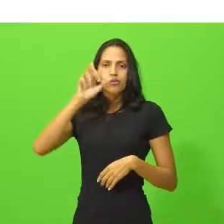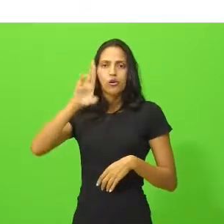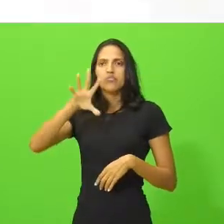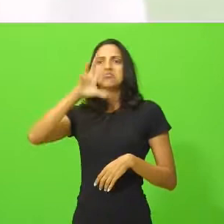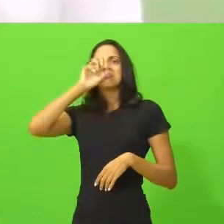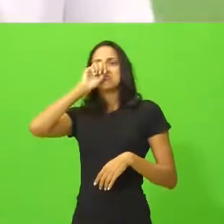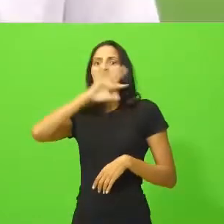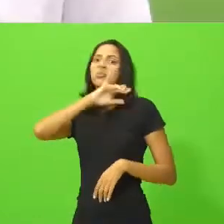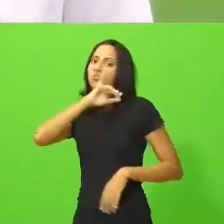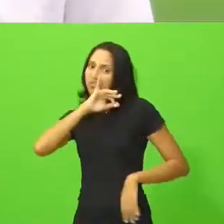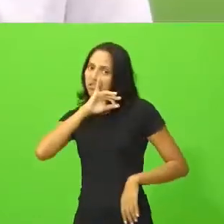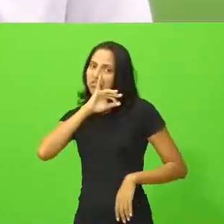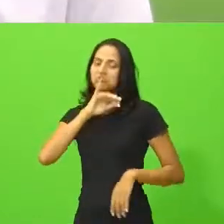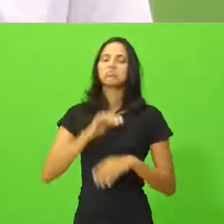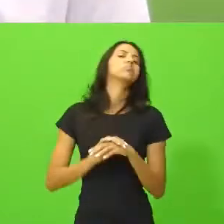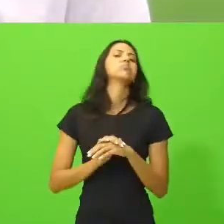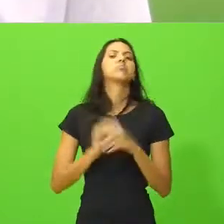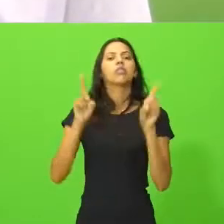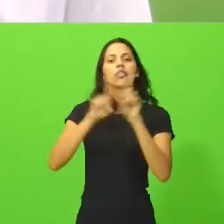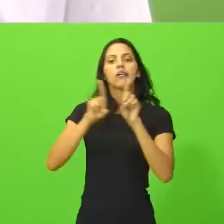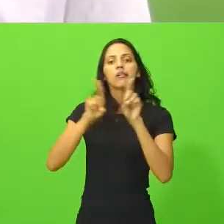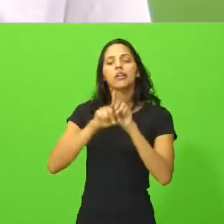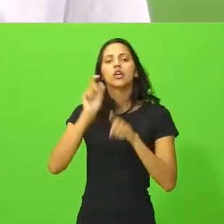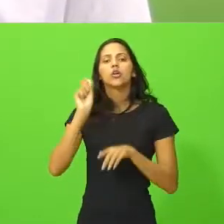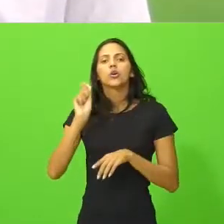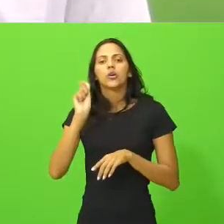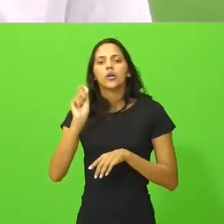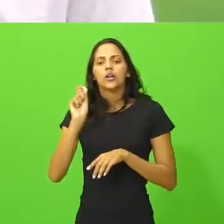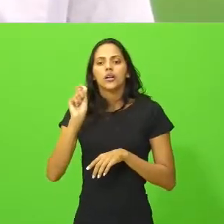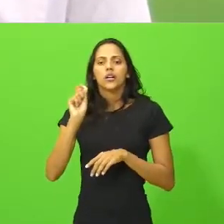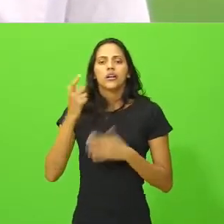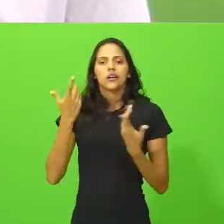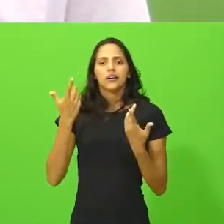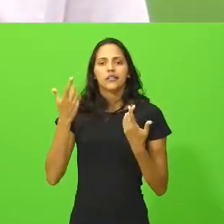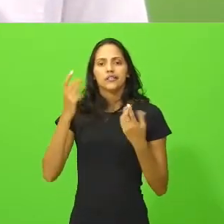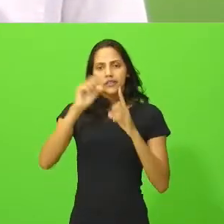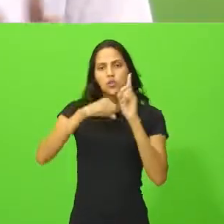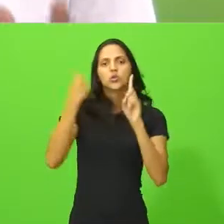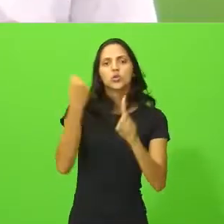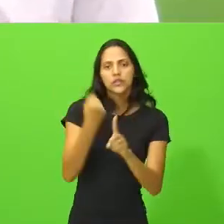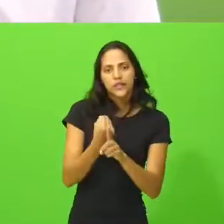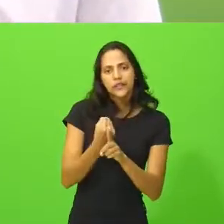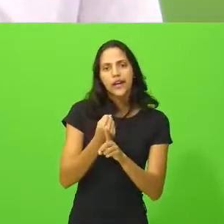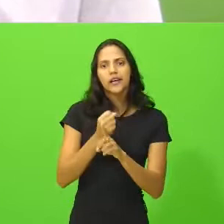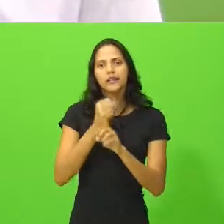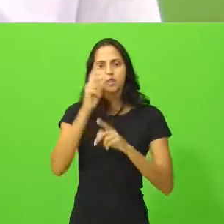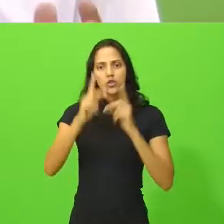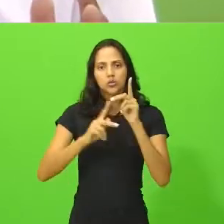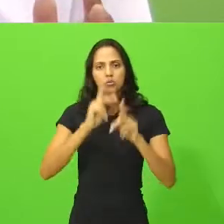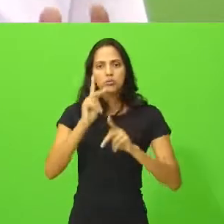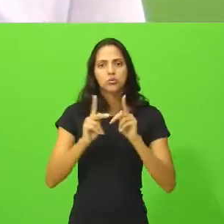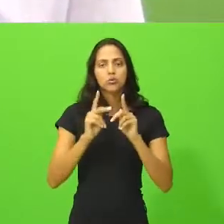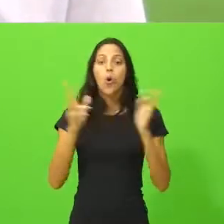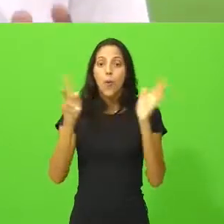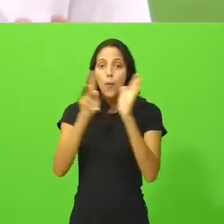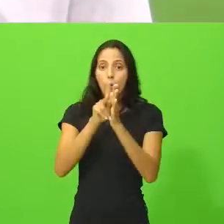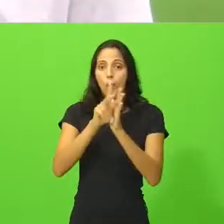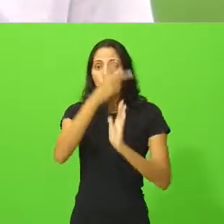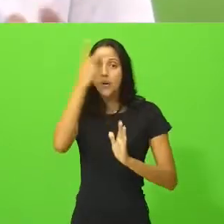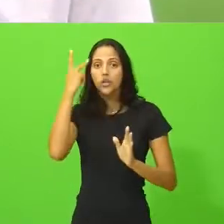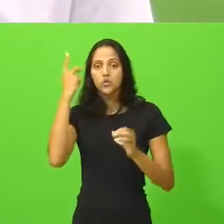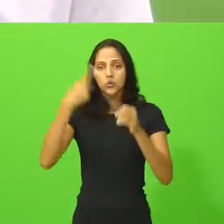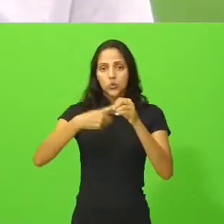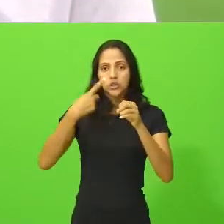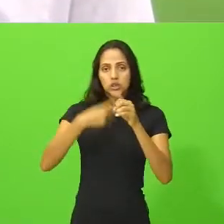dano ao ambiente. E a questão do impacto social. né? Populações ribeirinhas, populações indígenas